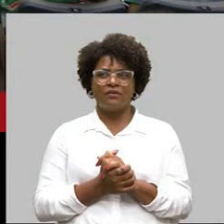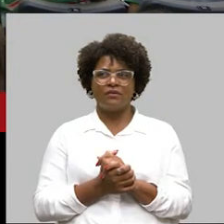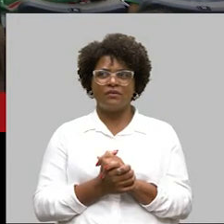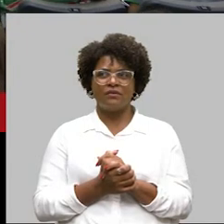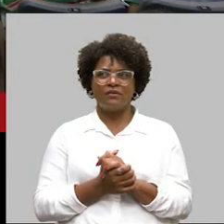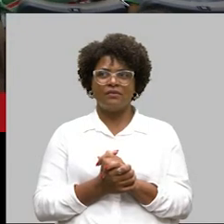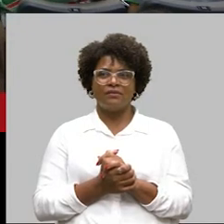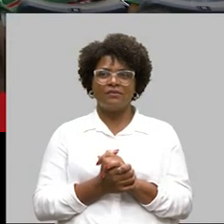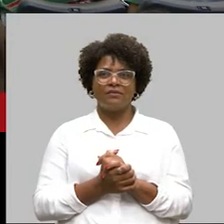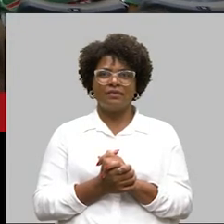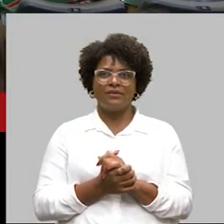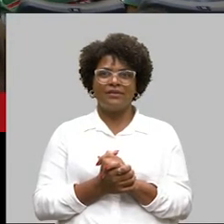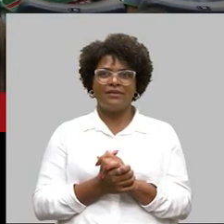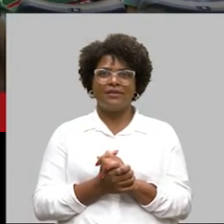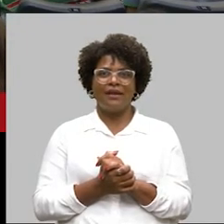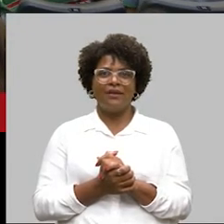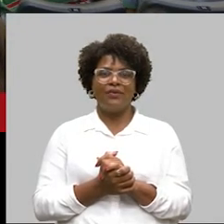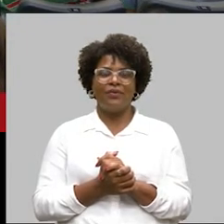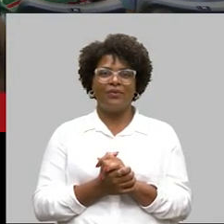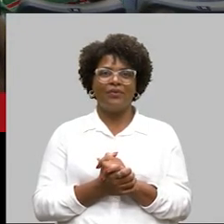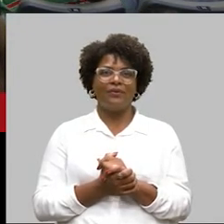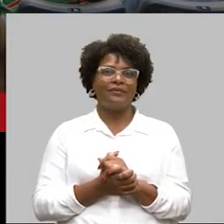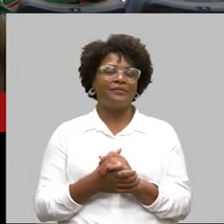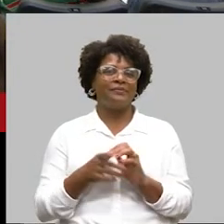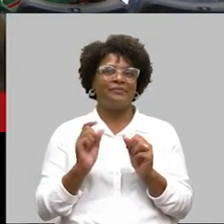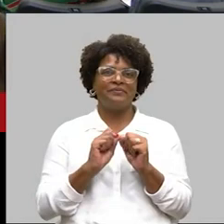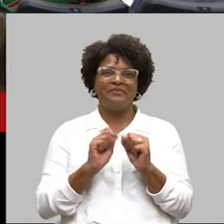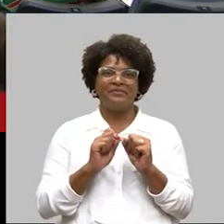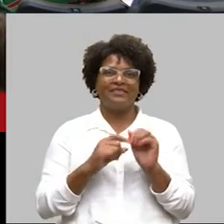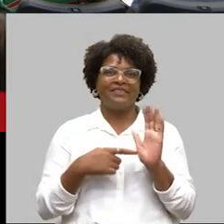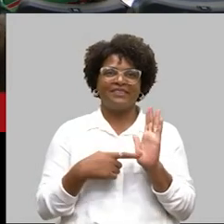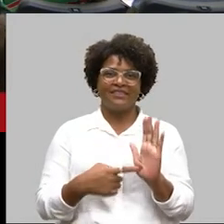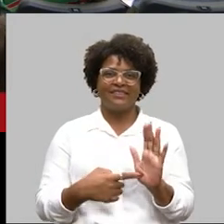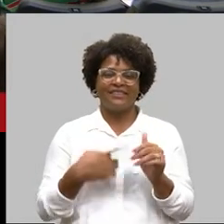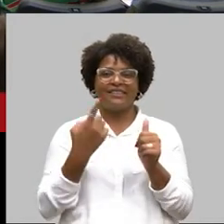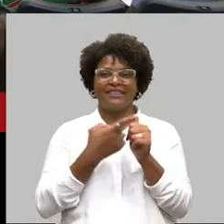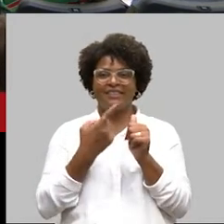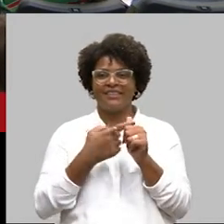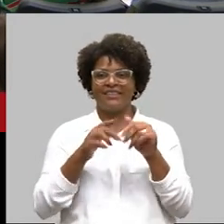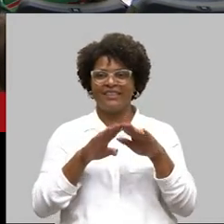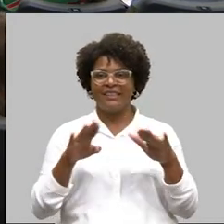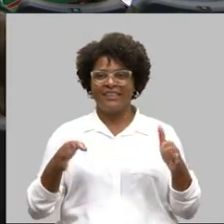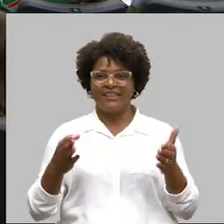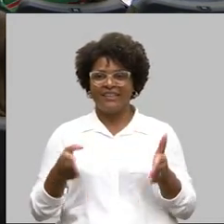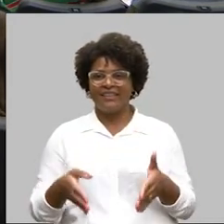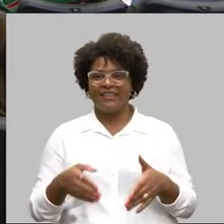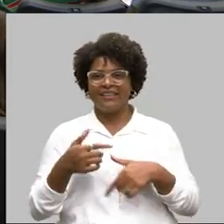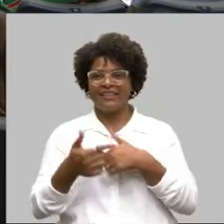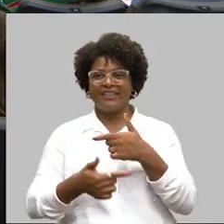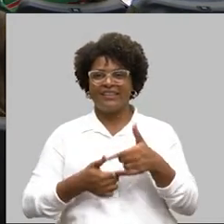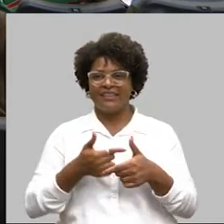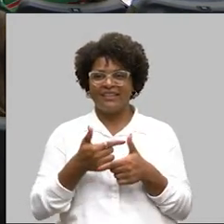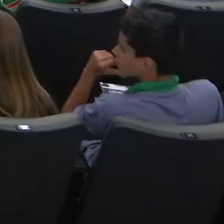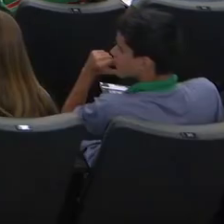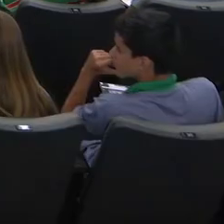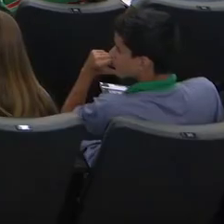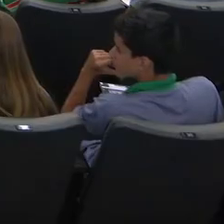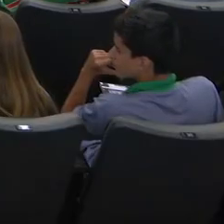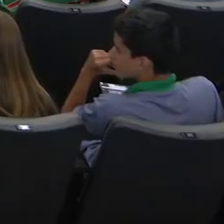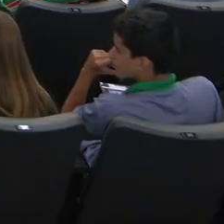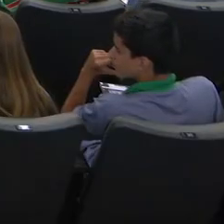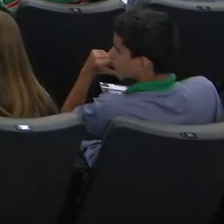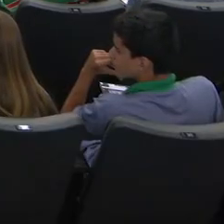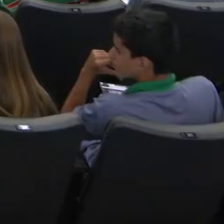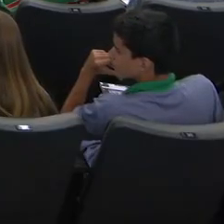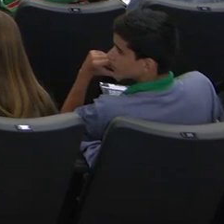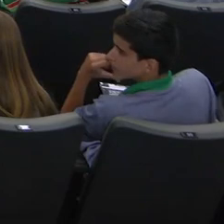além ajuda el iniciando as fases de exposição da primeira mesa de trabalho com a palavra então